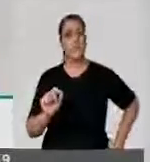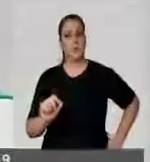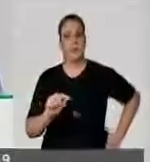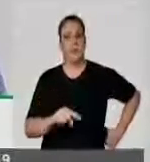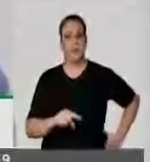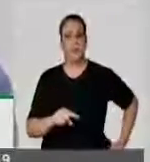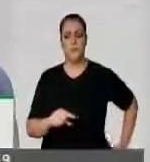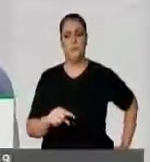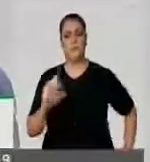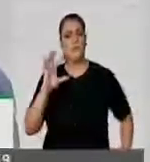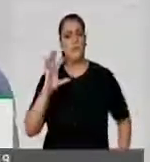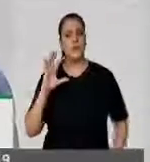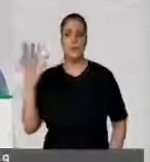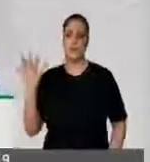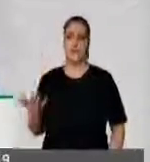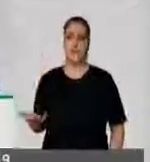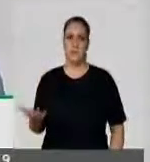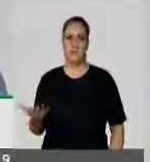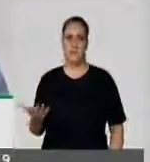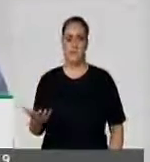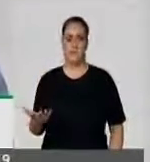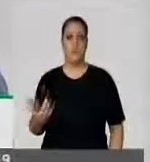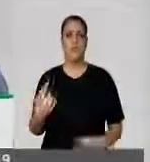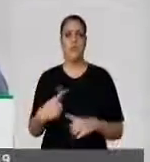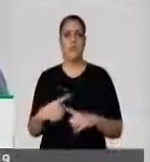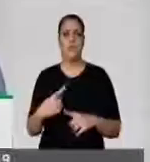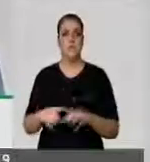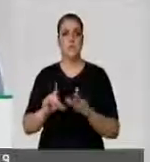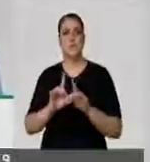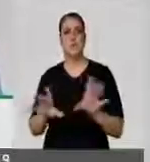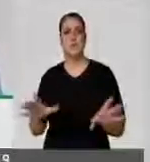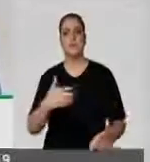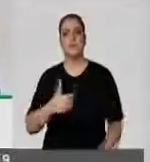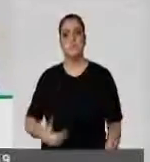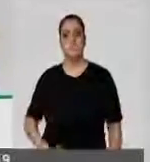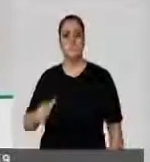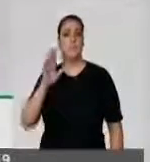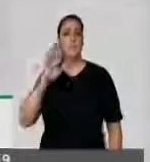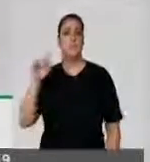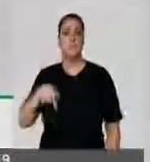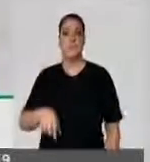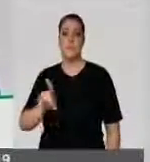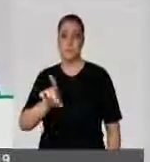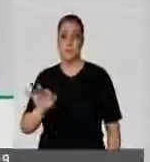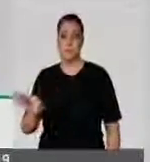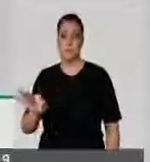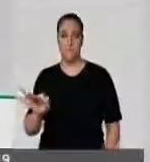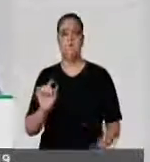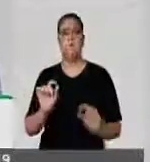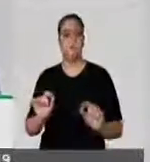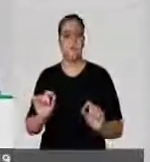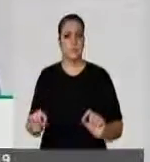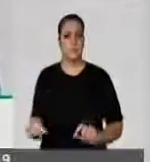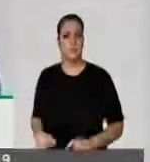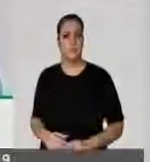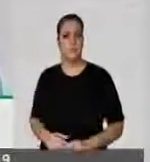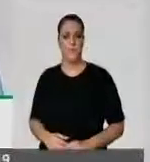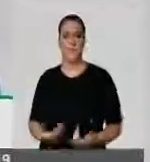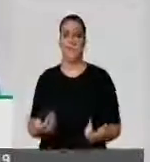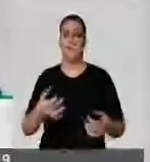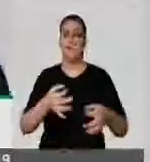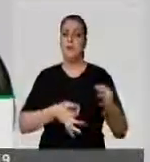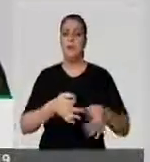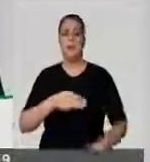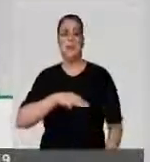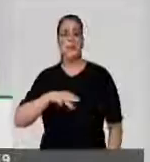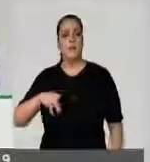exatamente resolve esse problema. Dá aos governos, principalmente ao governo do Distrito Federal, às autoridades do Judiciário, do